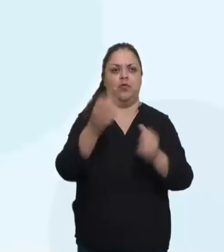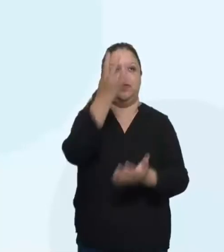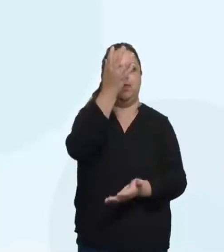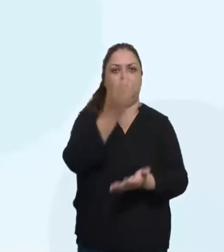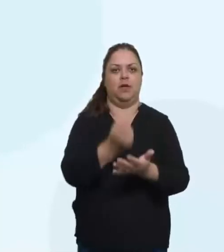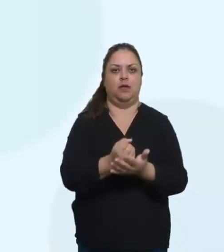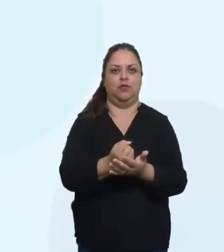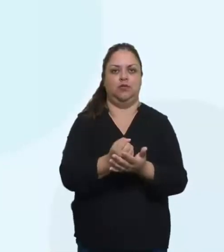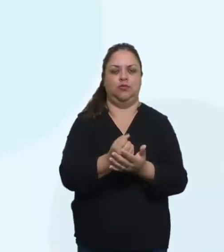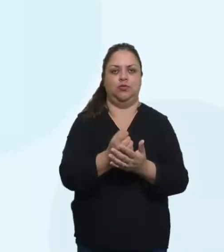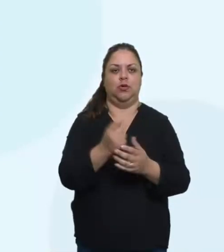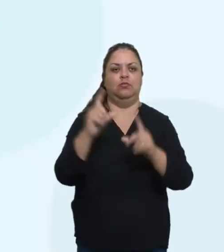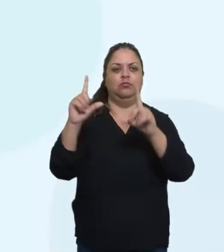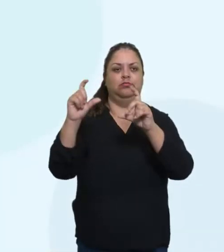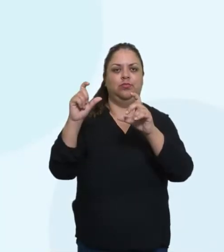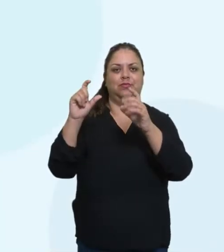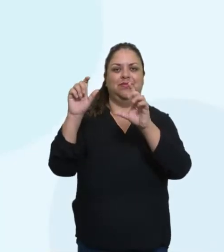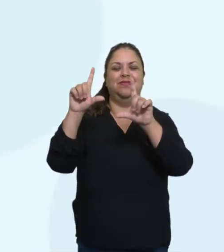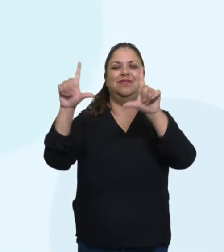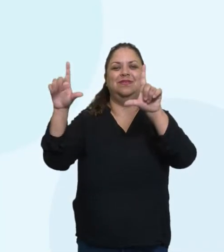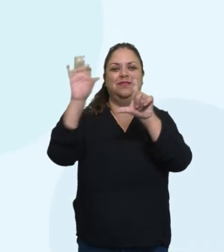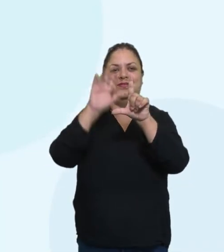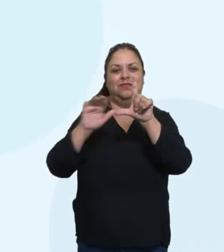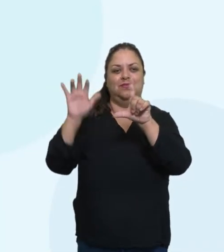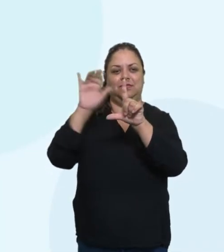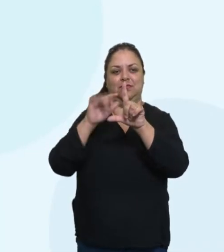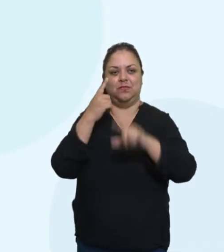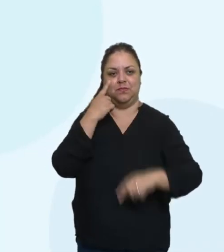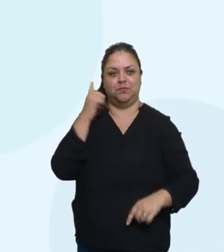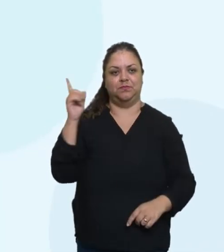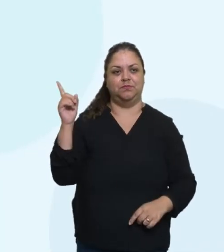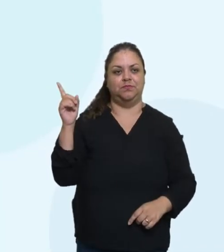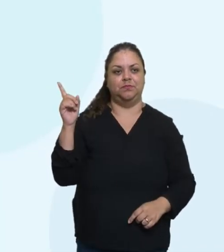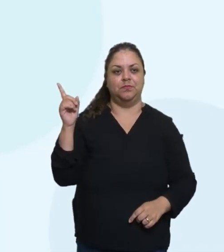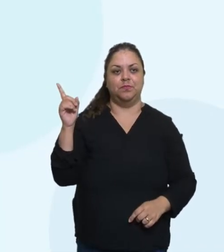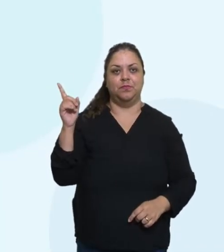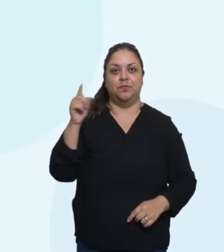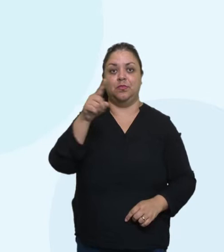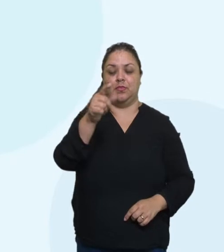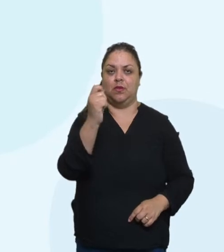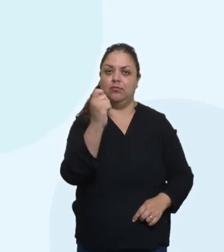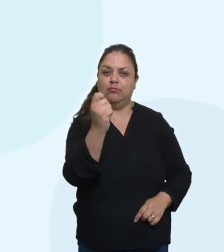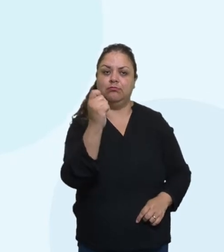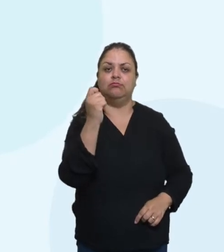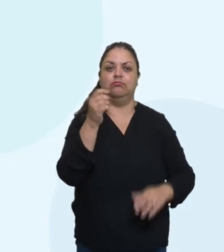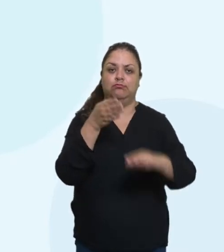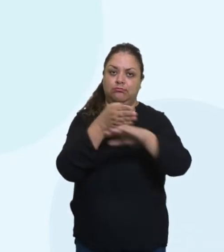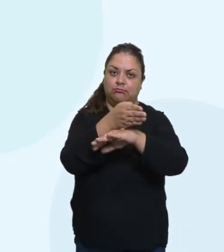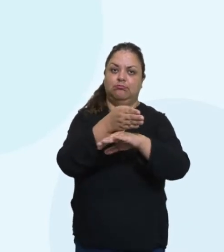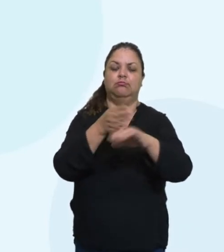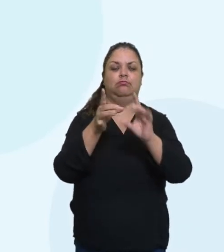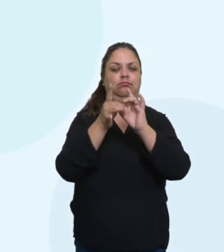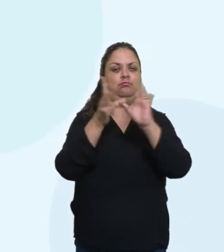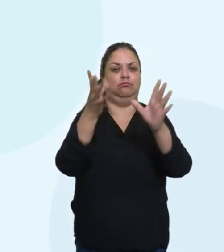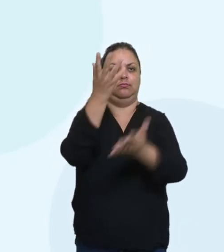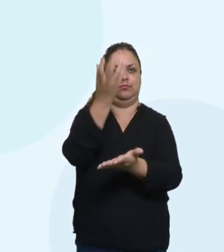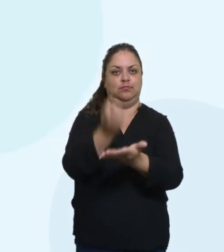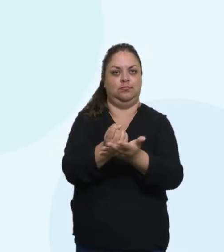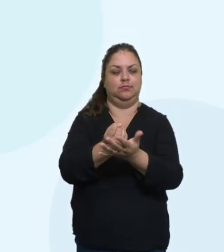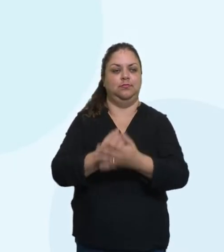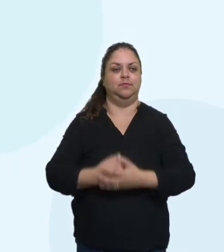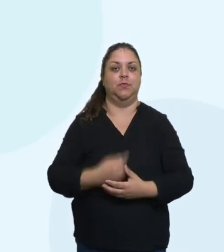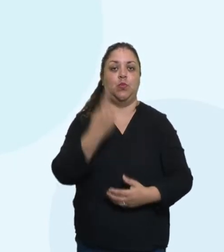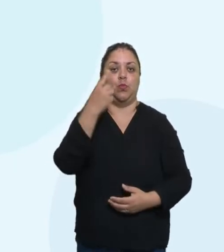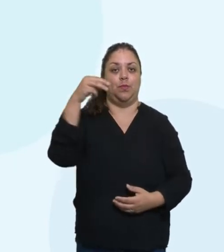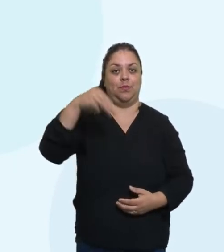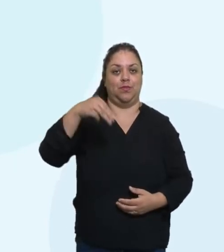a basta você apontar a câmera do seu celular para esse aqui R code e acessar então vai ficar aí também um